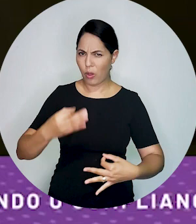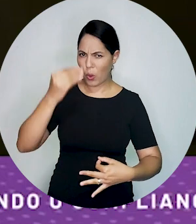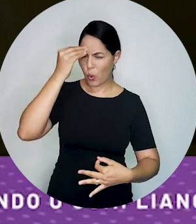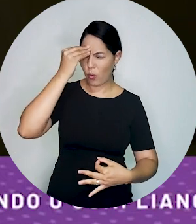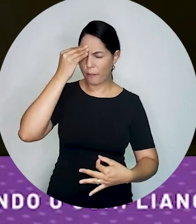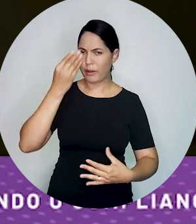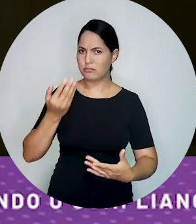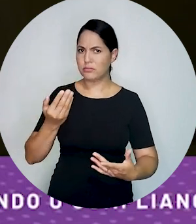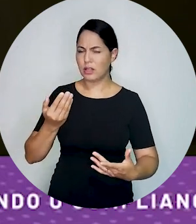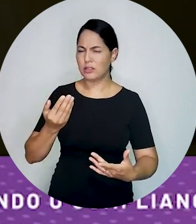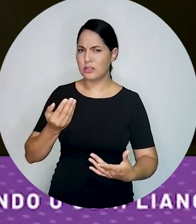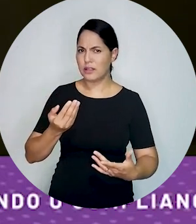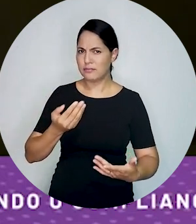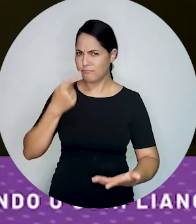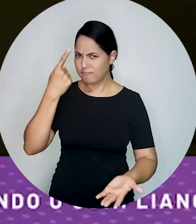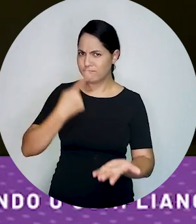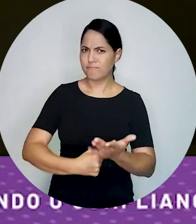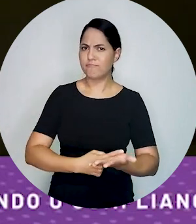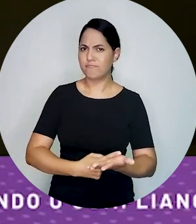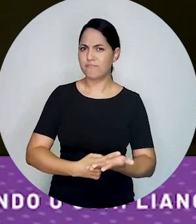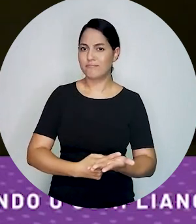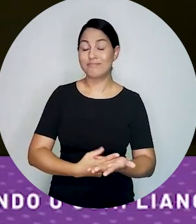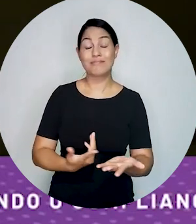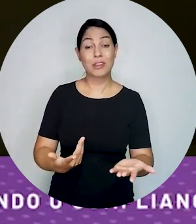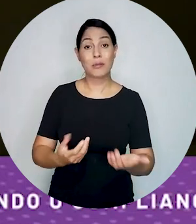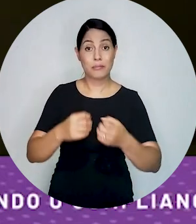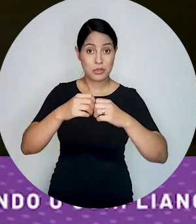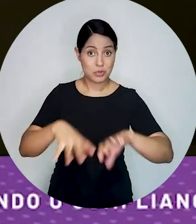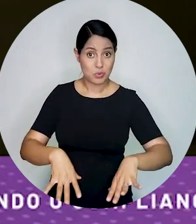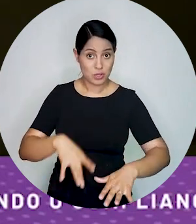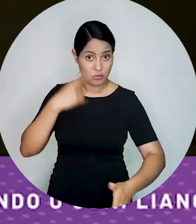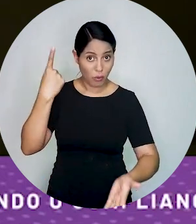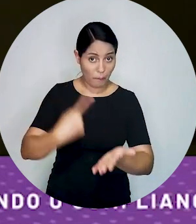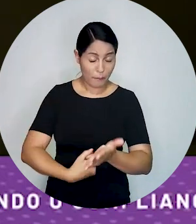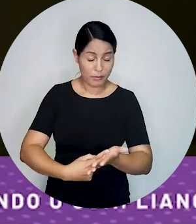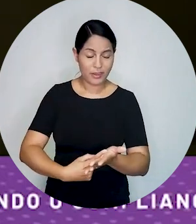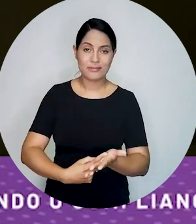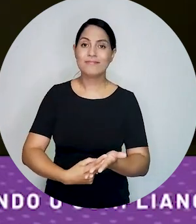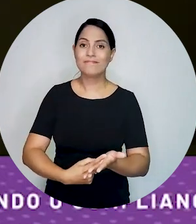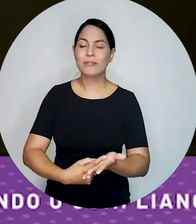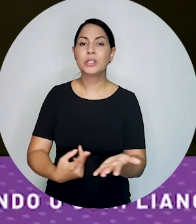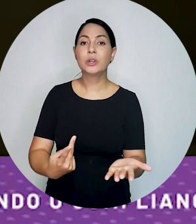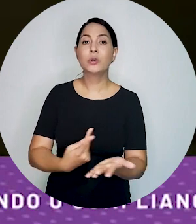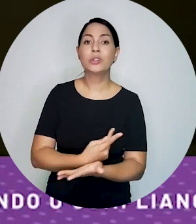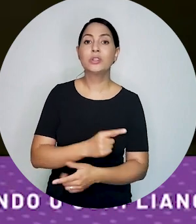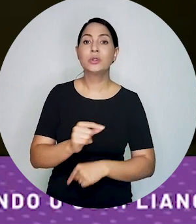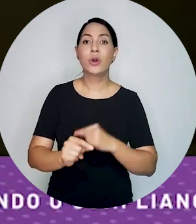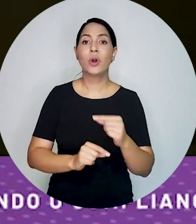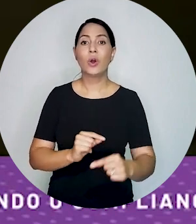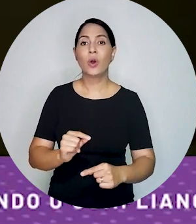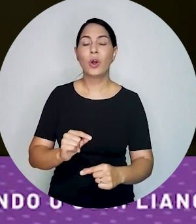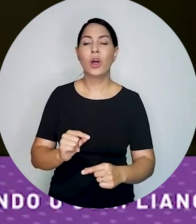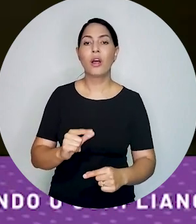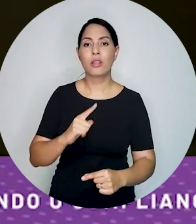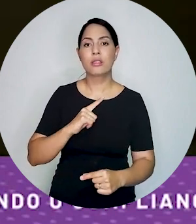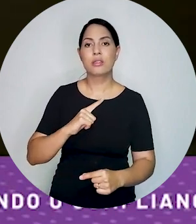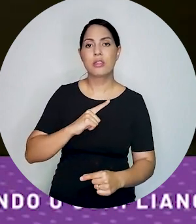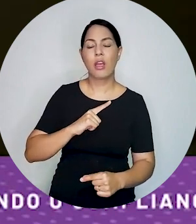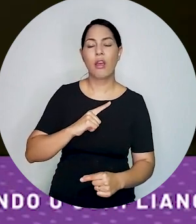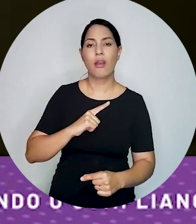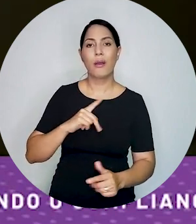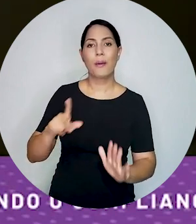de causalidade entre o ato praticado, né, e o prejuízo gerado, isso já é suficiente para configurar a